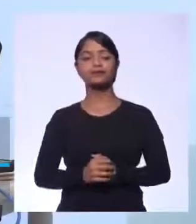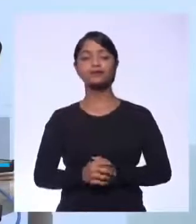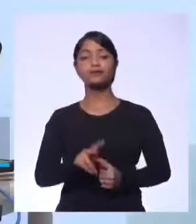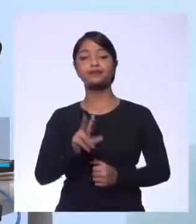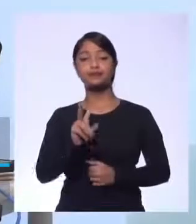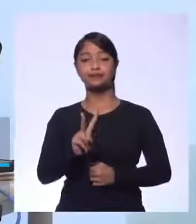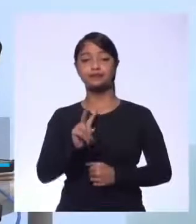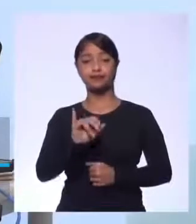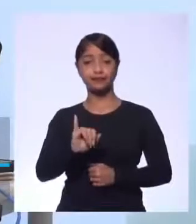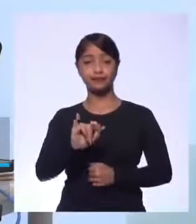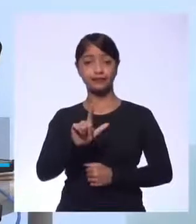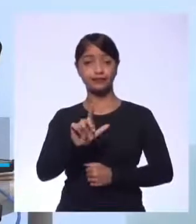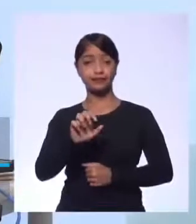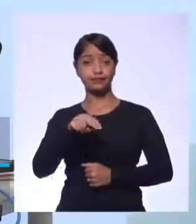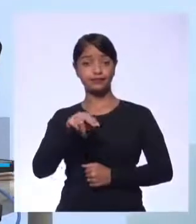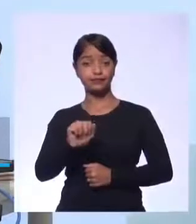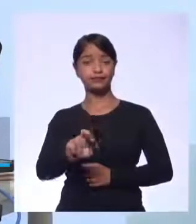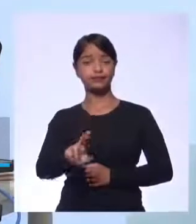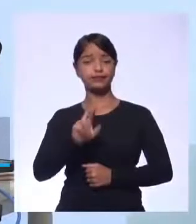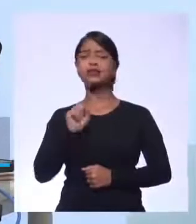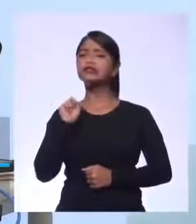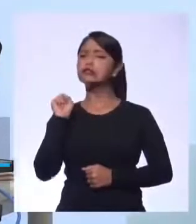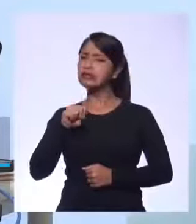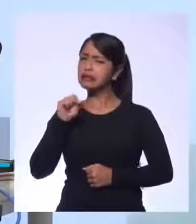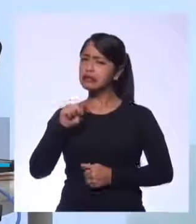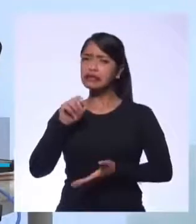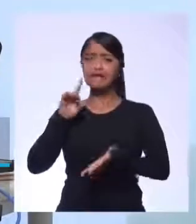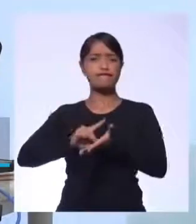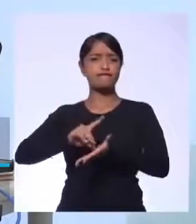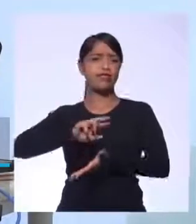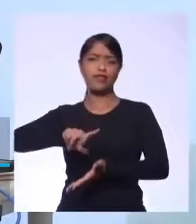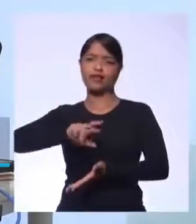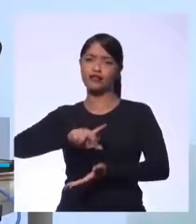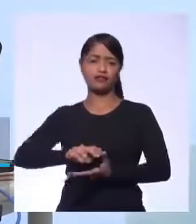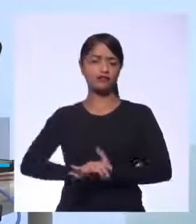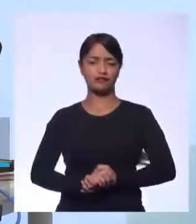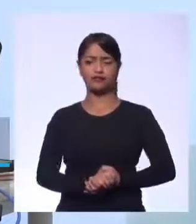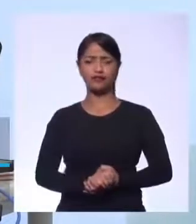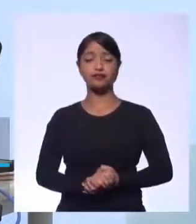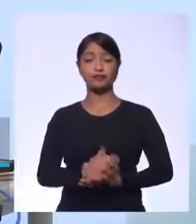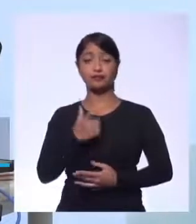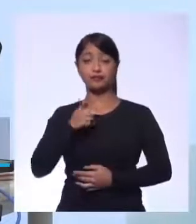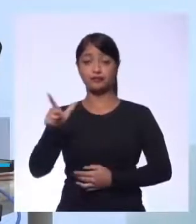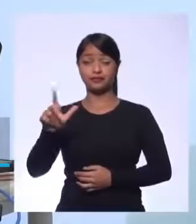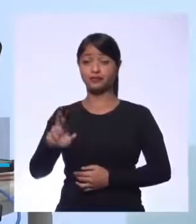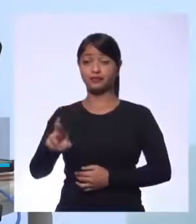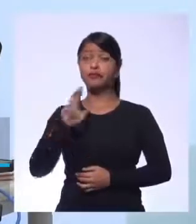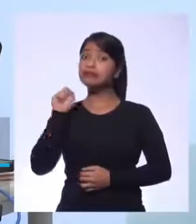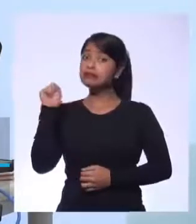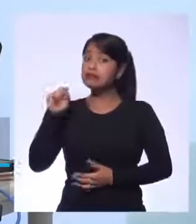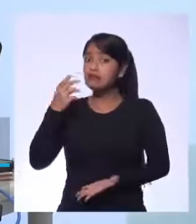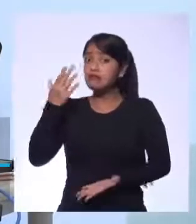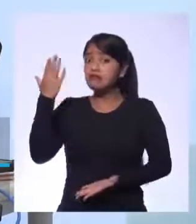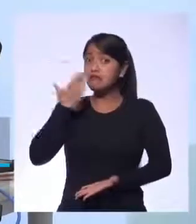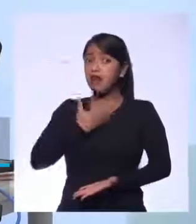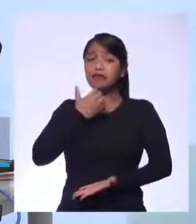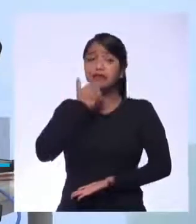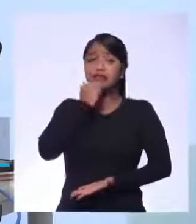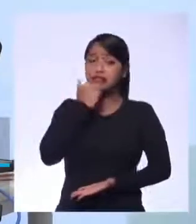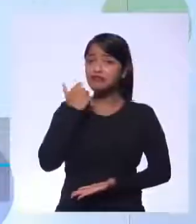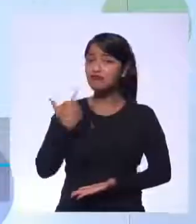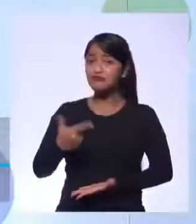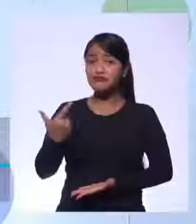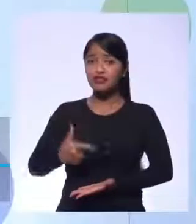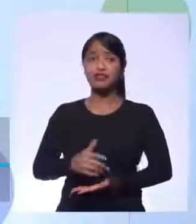Vilena. Sim, é uma narrativa fantasiosa. Jonathan, sim, porque ninguém tem prova se existiu e também não tem comprovação científica. E